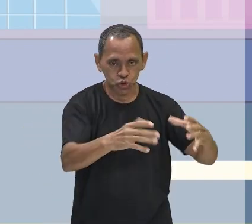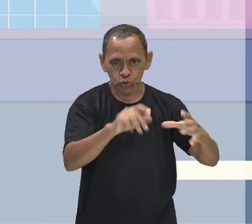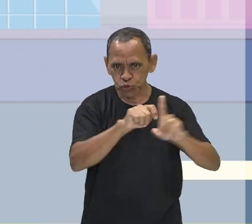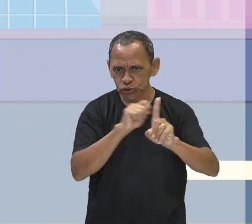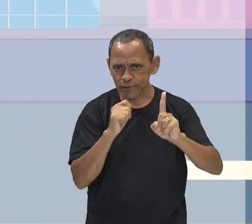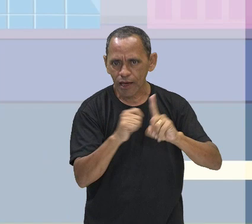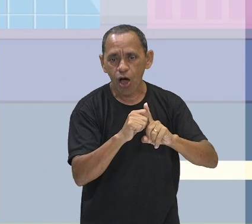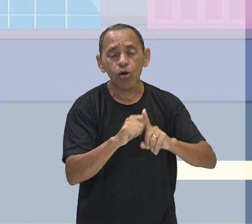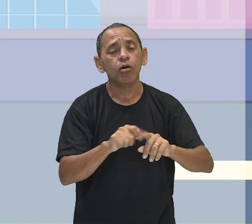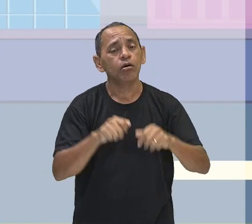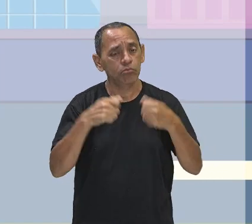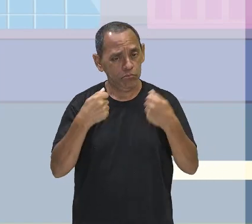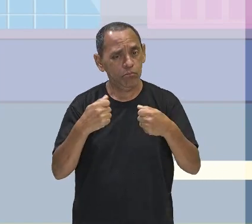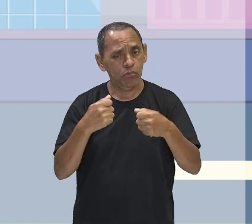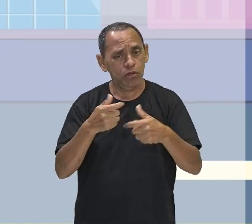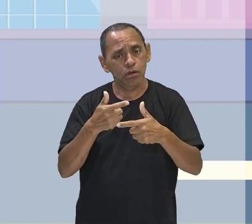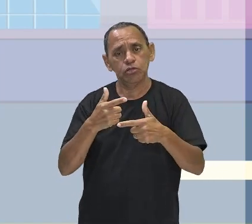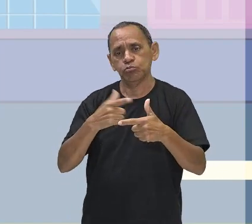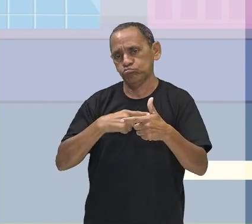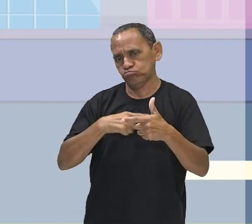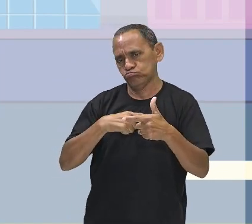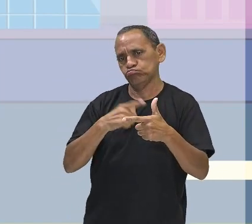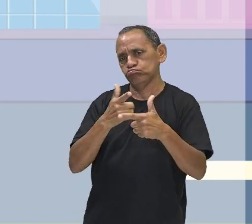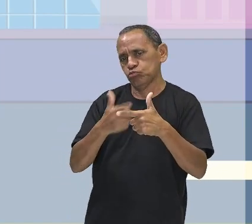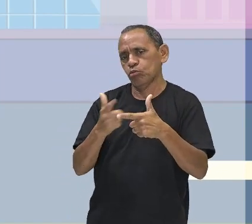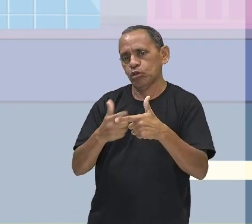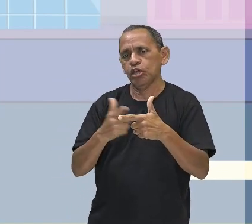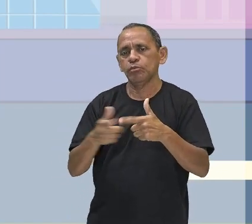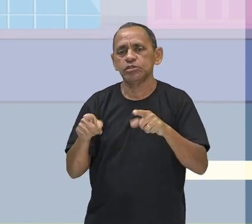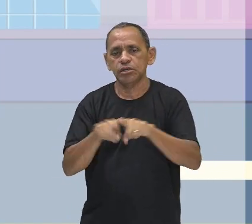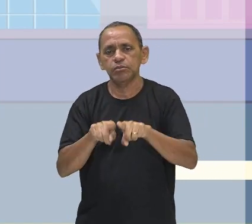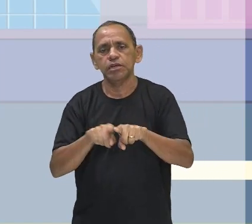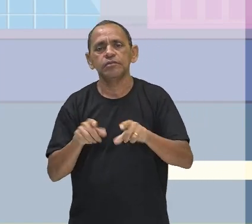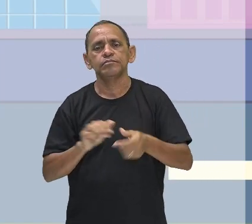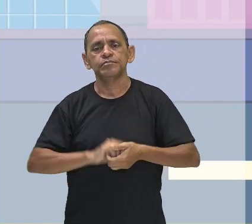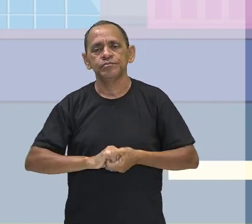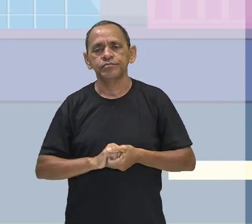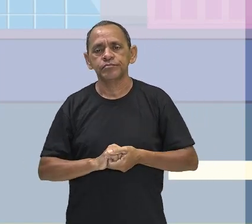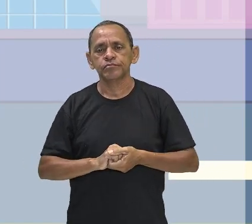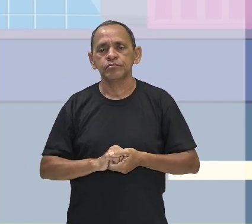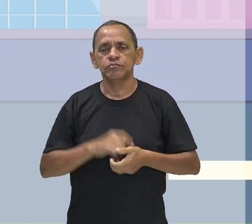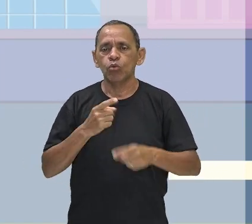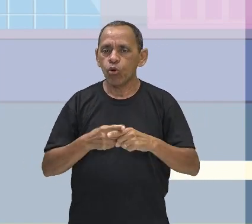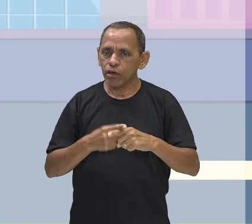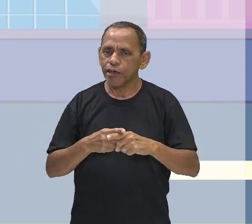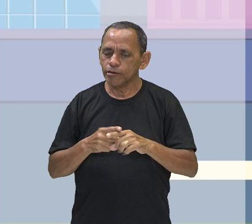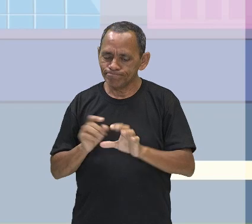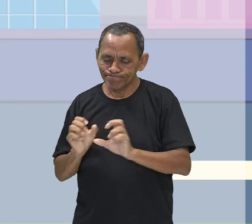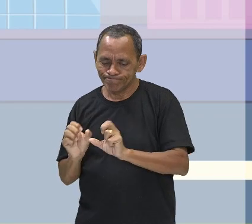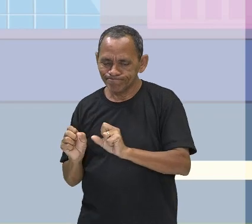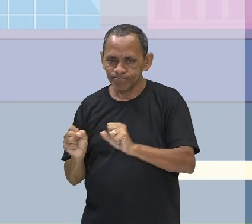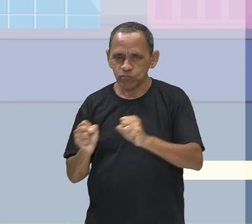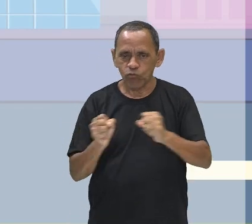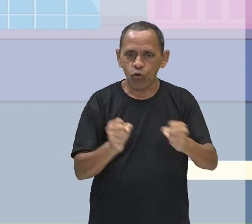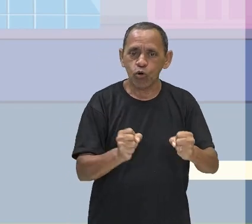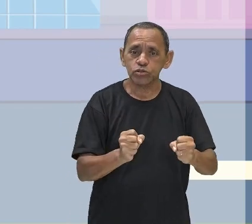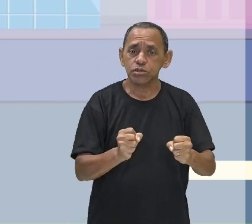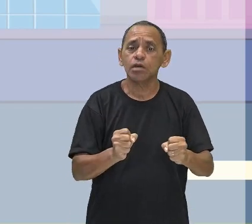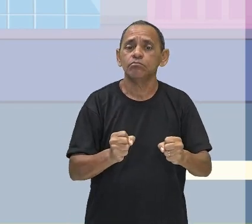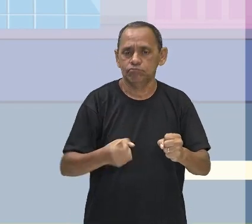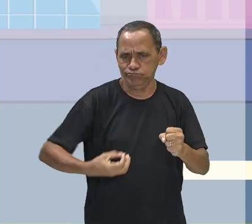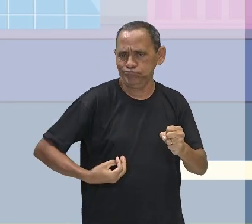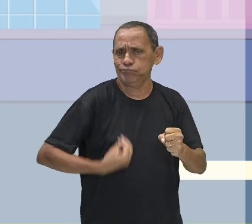ser punido, porque essa força, ela existe. Você pode não ver a olhos nus, mas